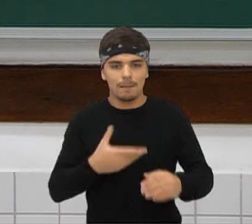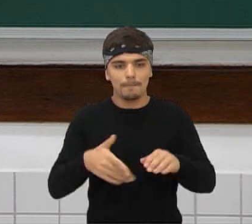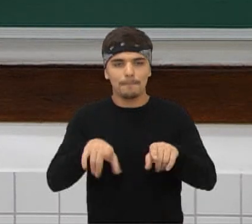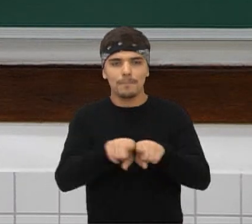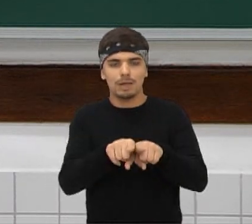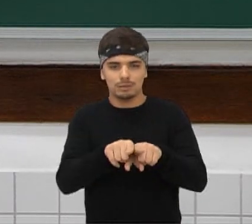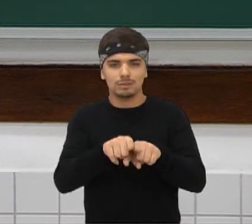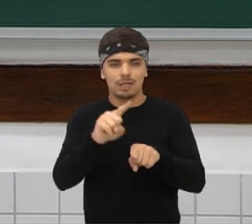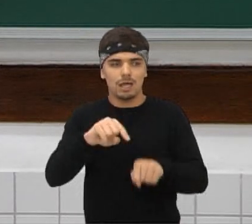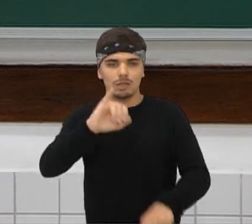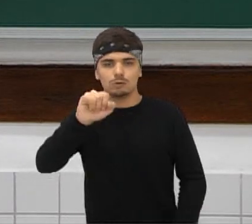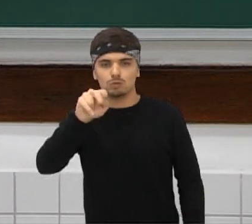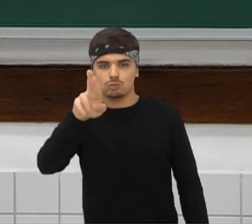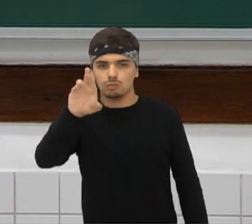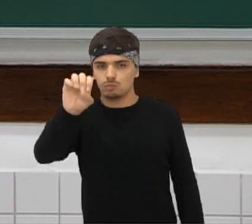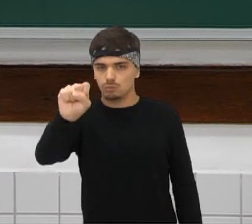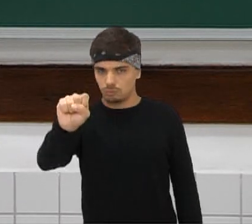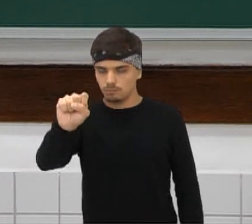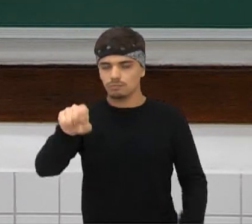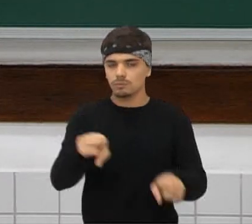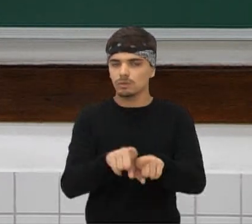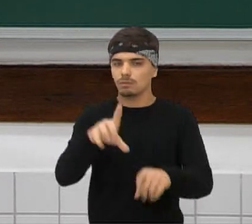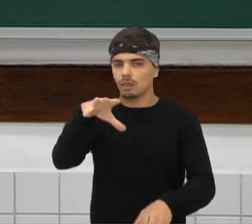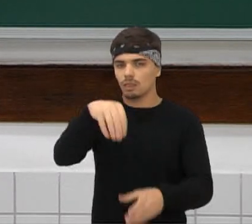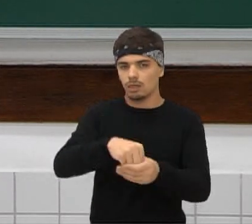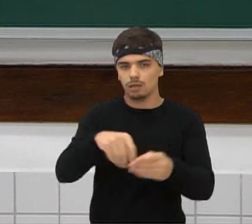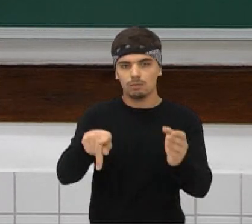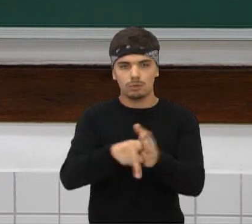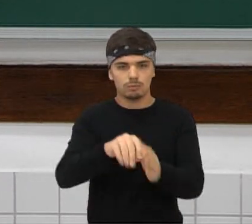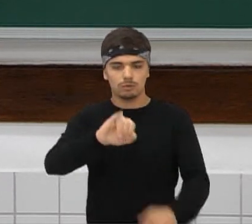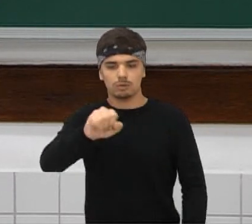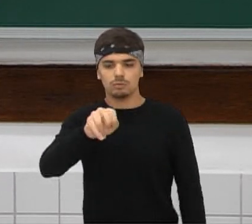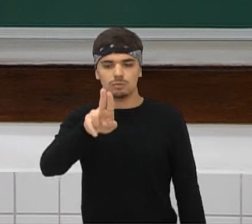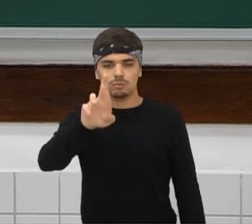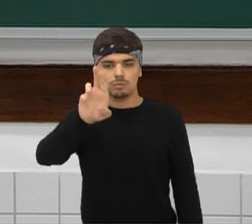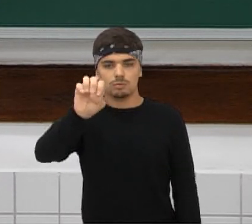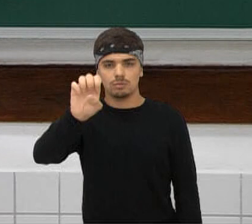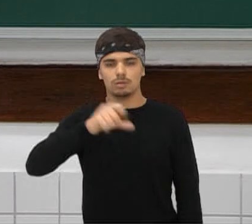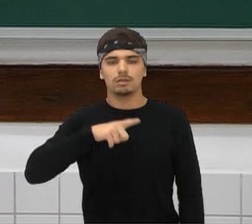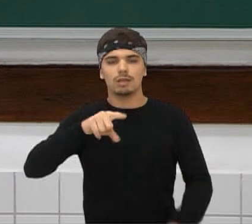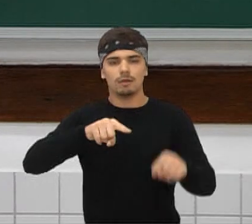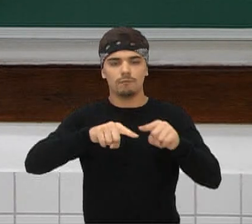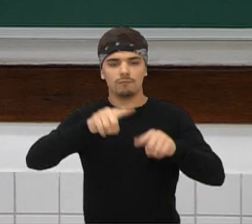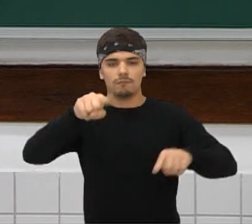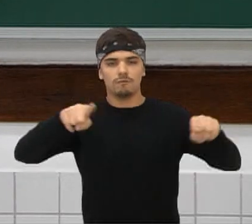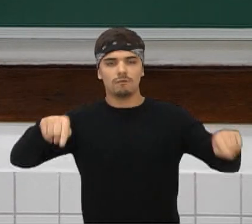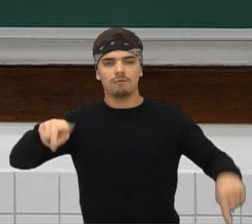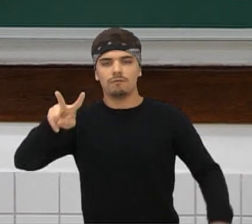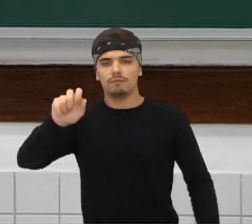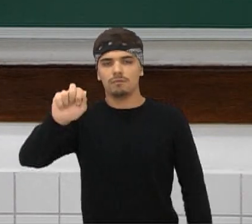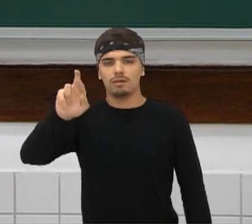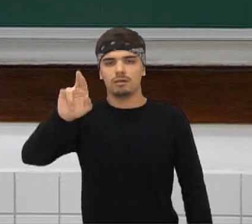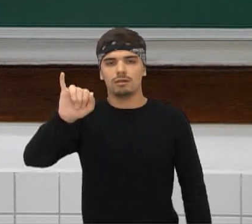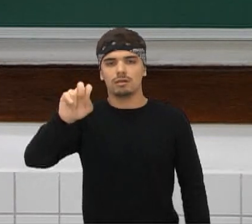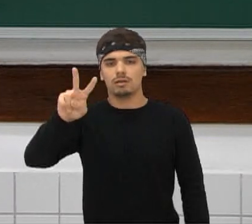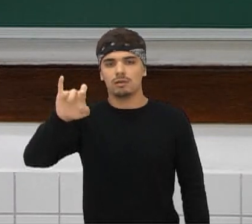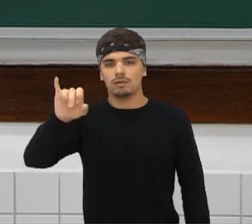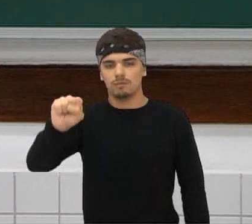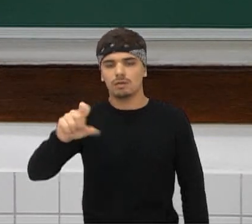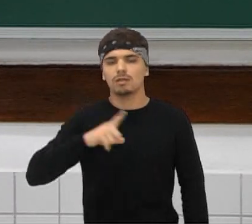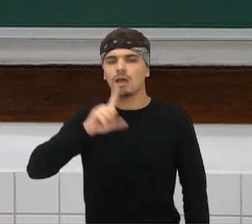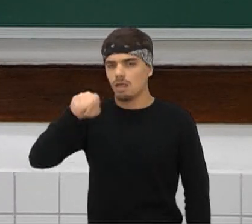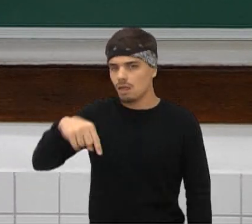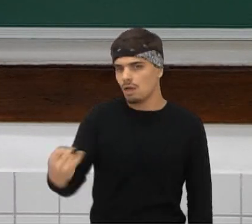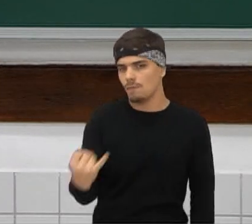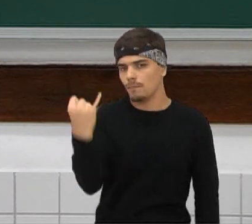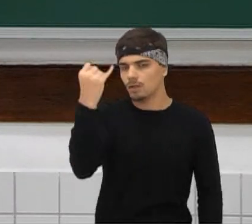juro, certo? E dentro dos juros, a gente tem algumas variáveis que são super importantes, que a gente vai depois